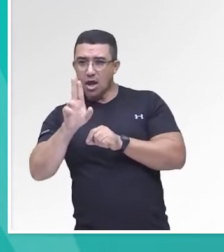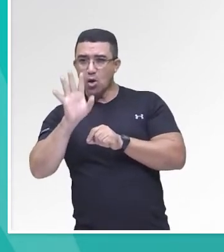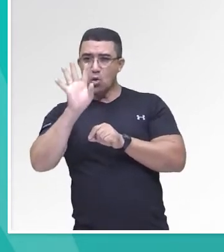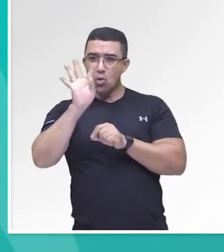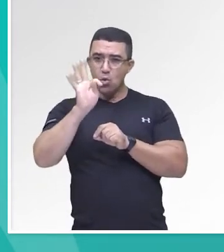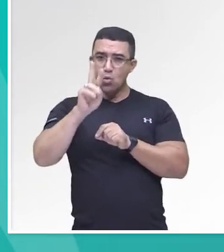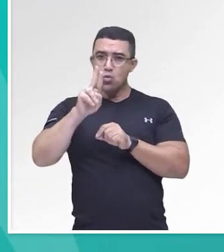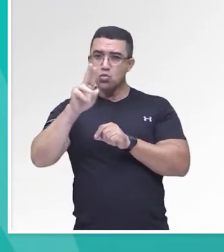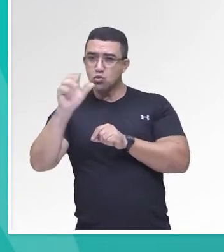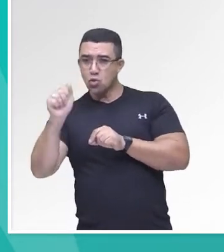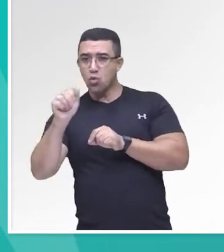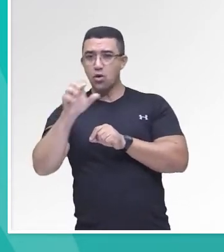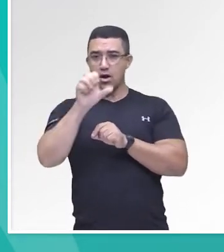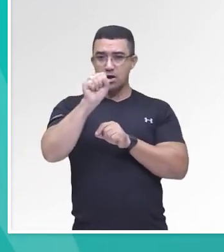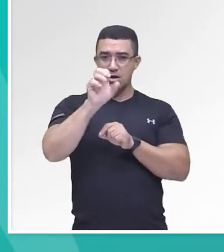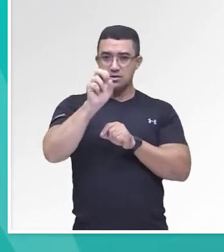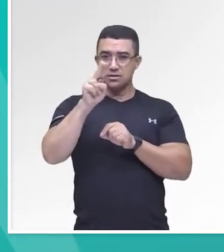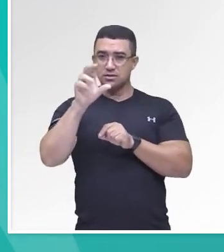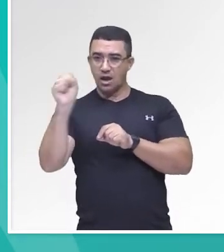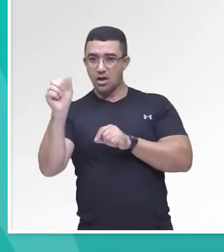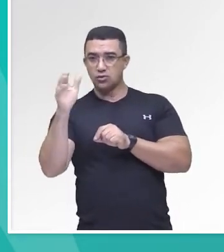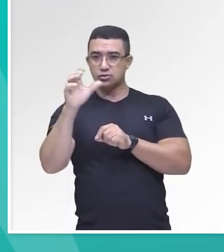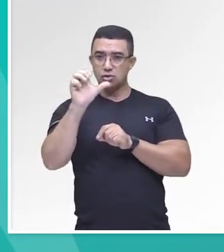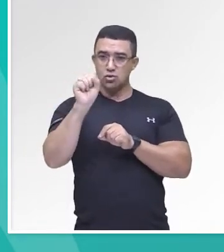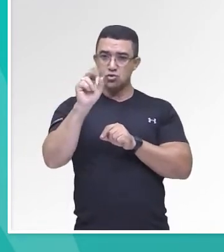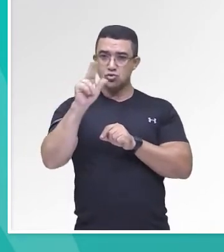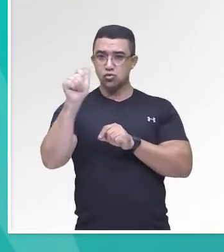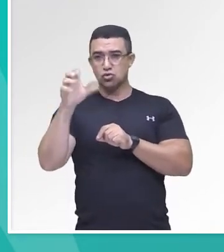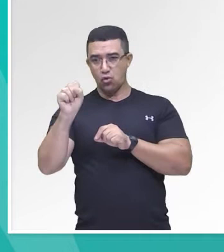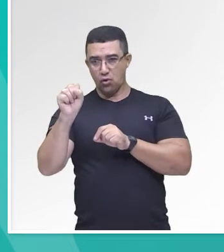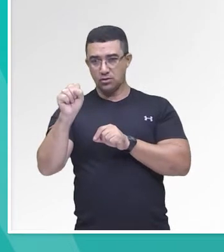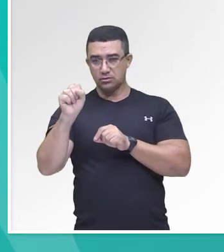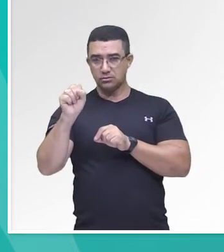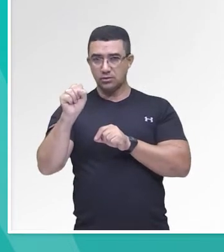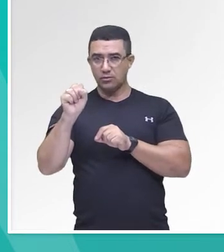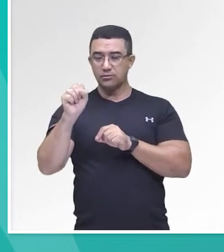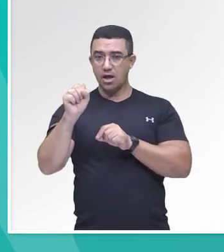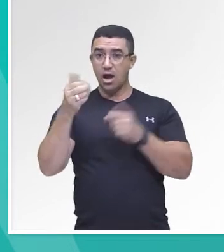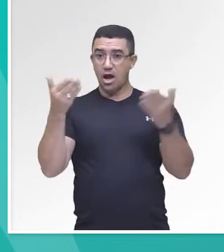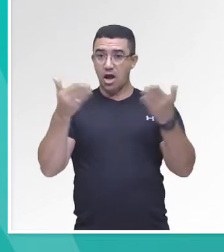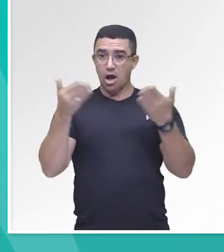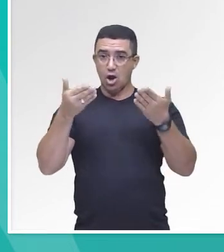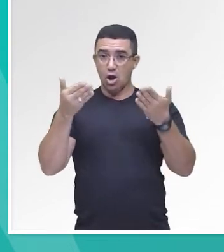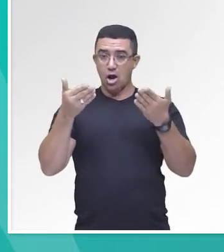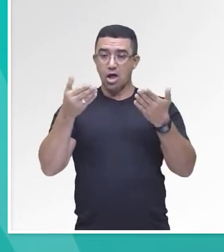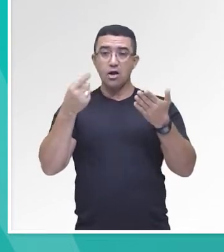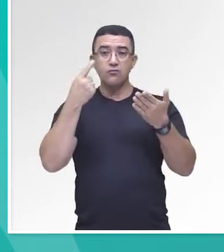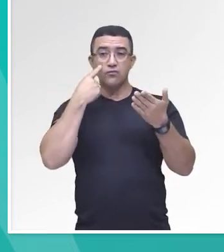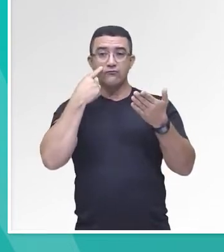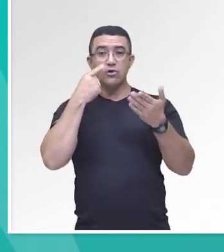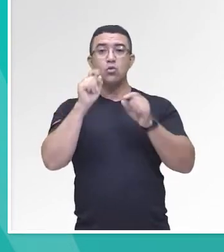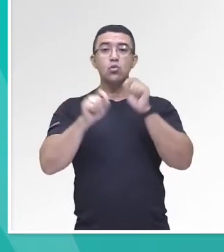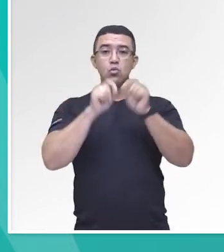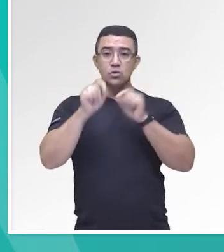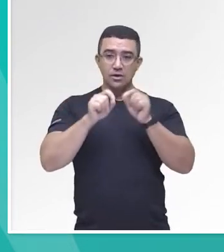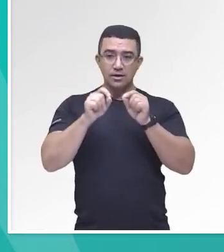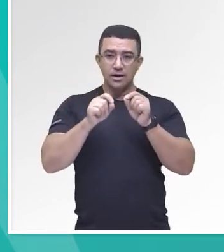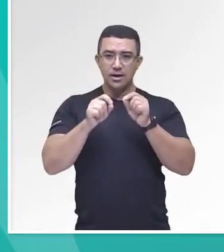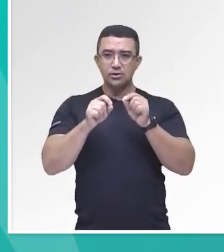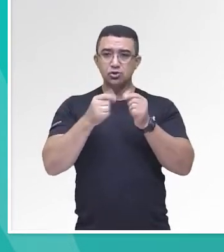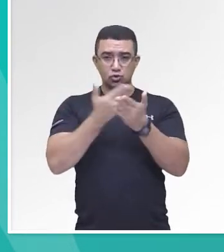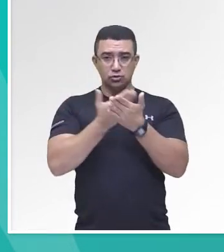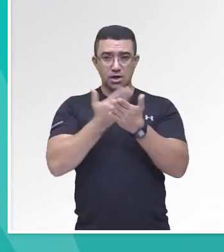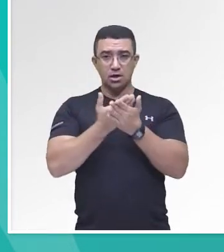seu, sua, seus, suas. Beleza? Dito isso, a gente vai então começar a tratar do conteúdo da segunda parte da